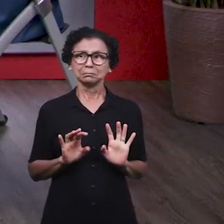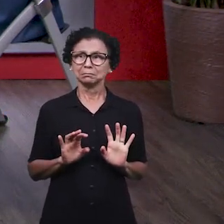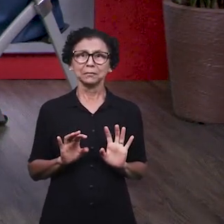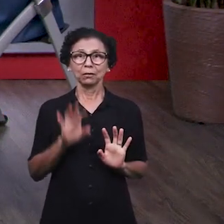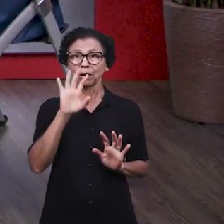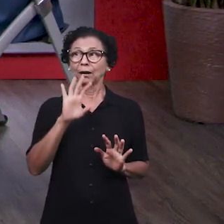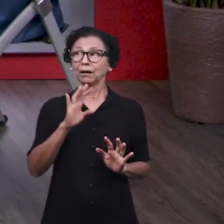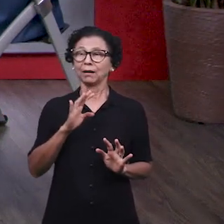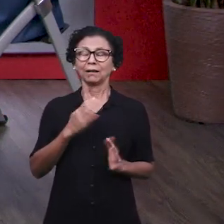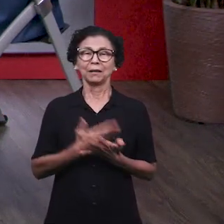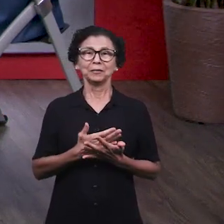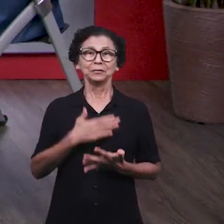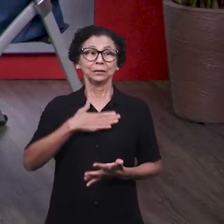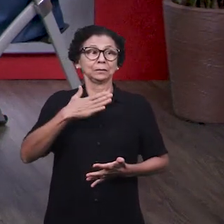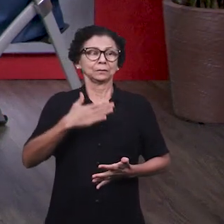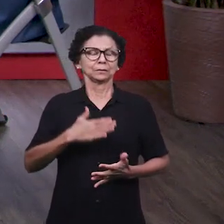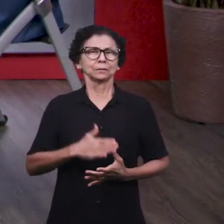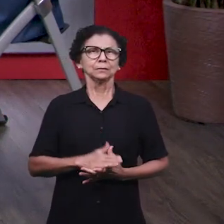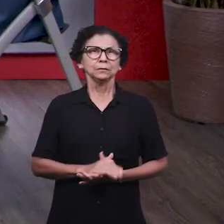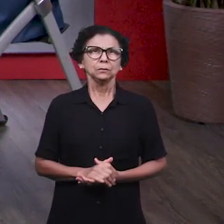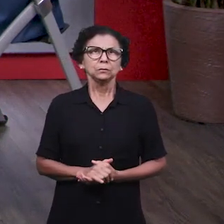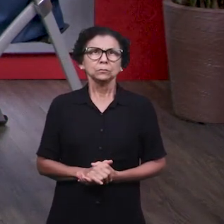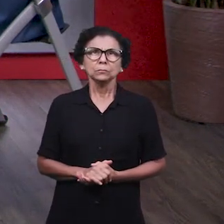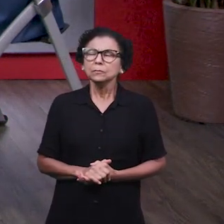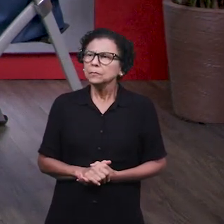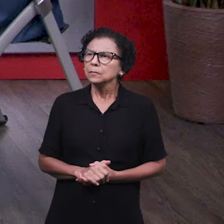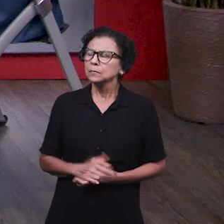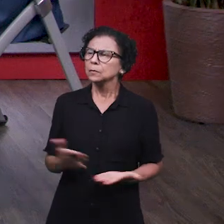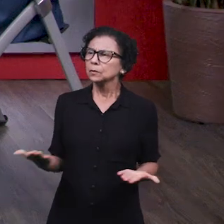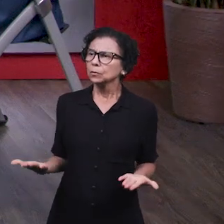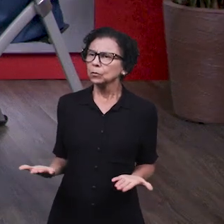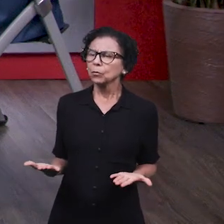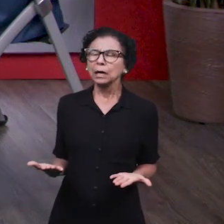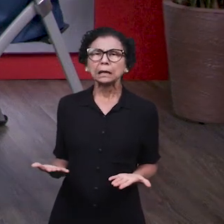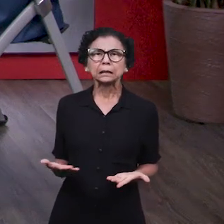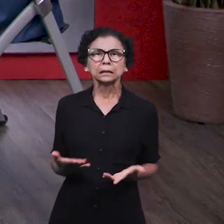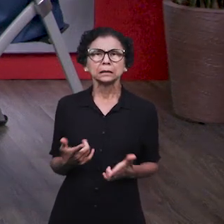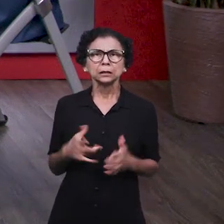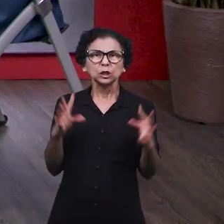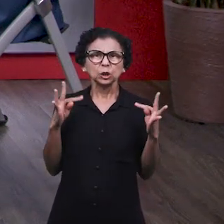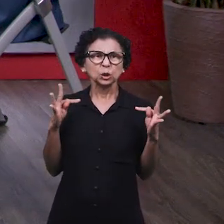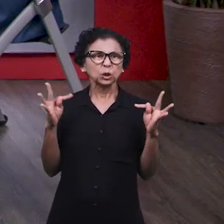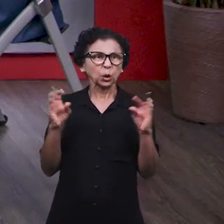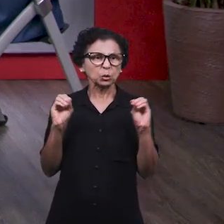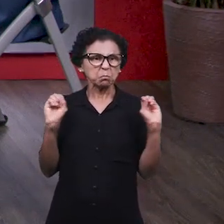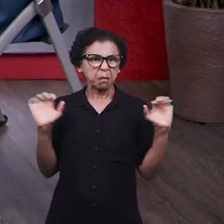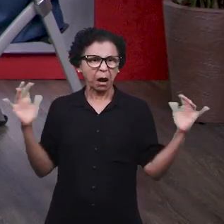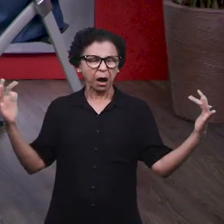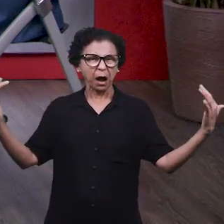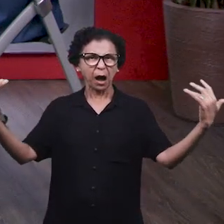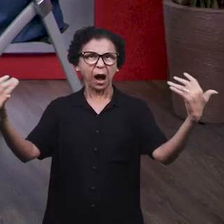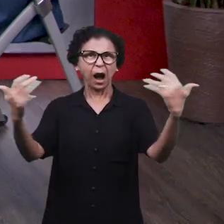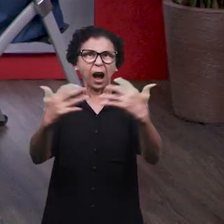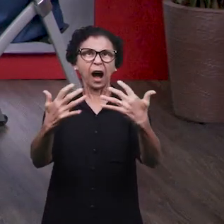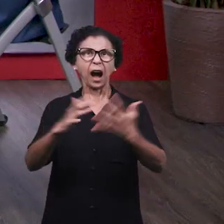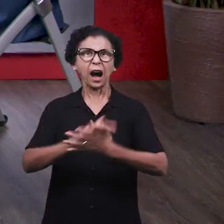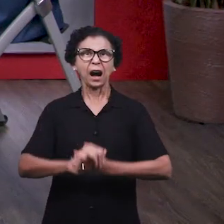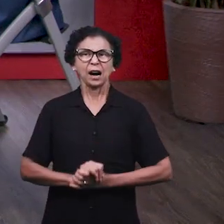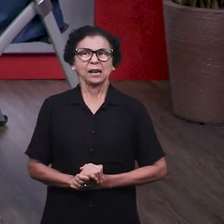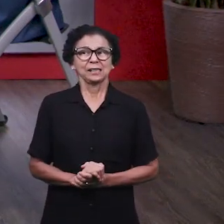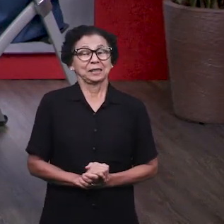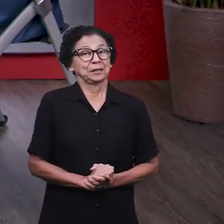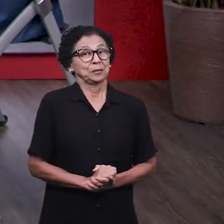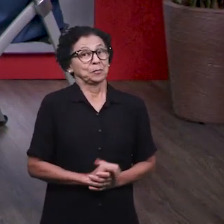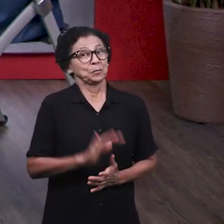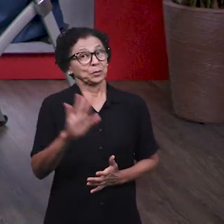de repente, eu falei: "Gente, por que veio todo mundo?" Pois olha, em massa, porque eles pensavam, quando aquele critério de pena, detenção